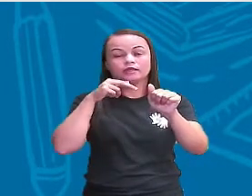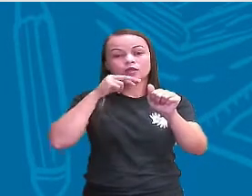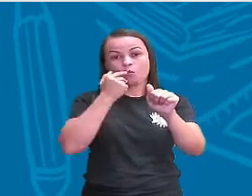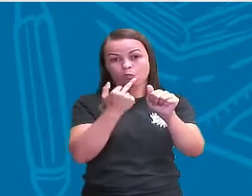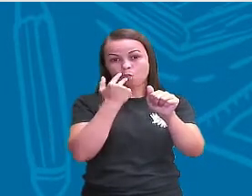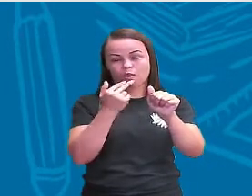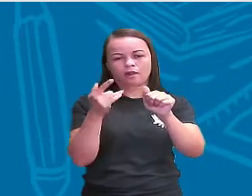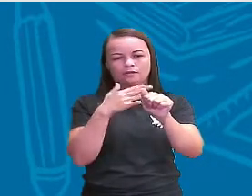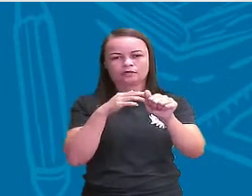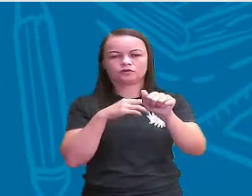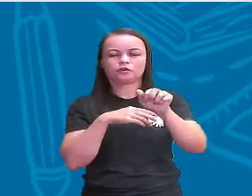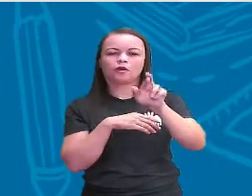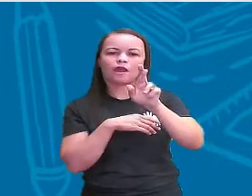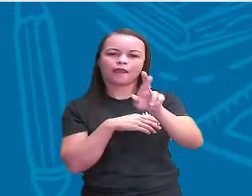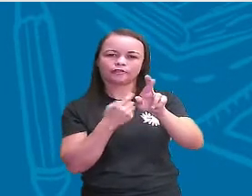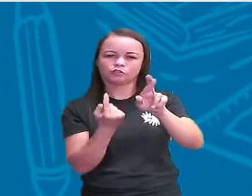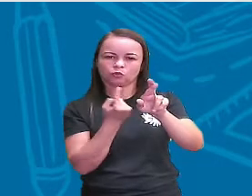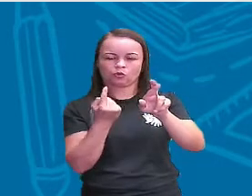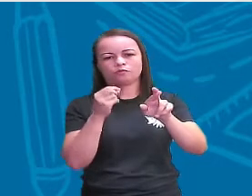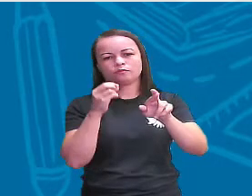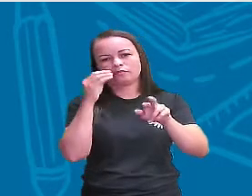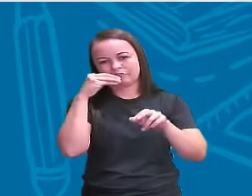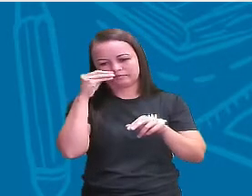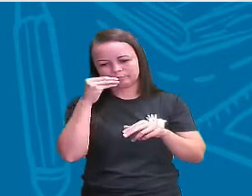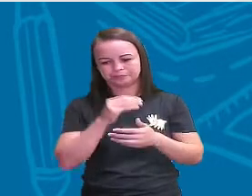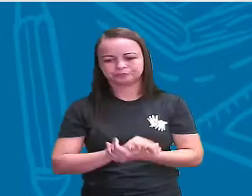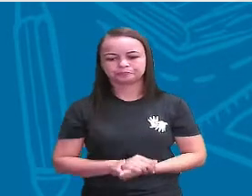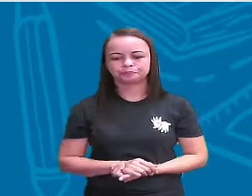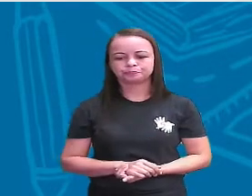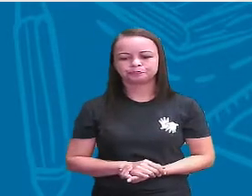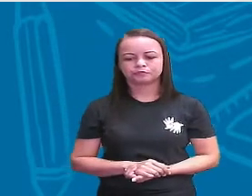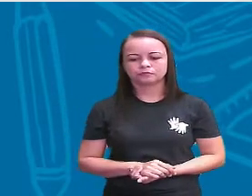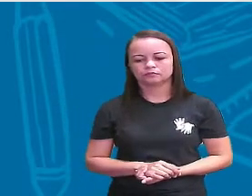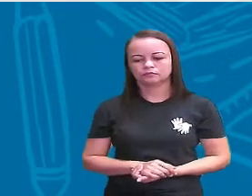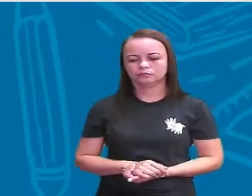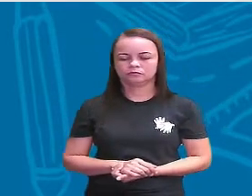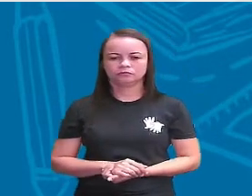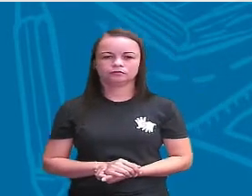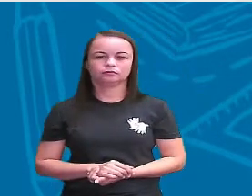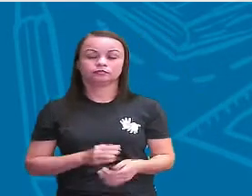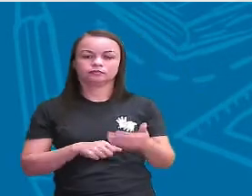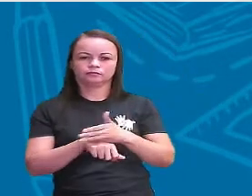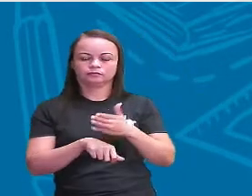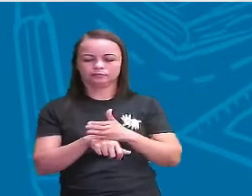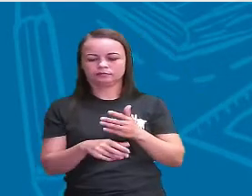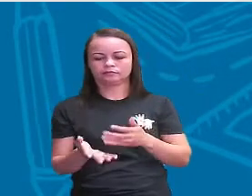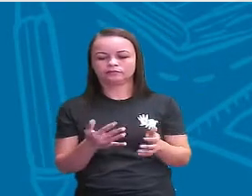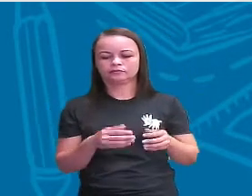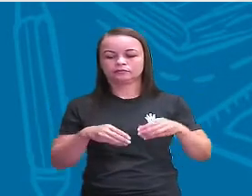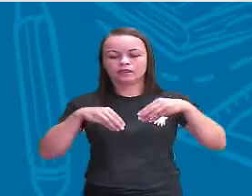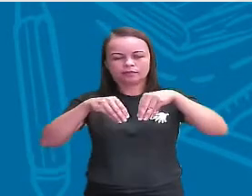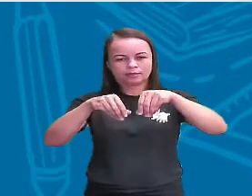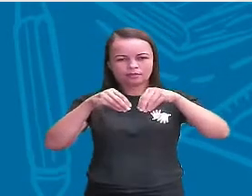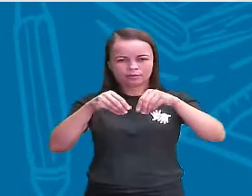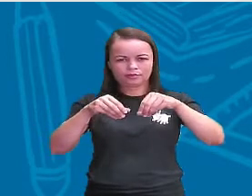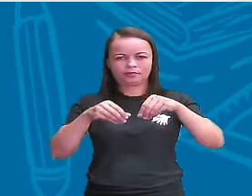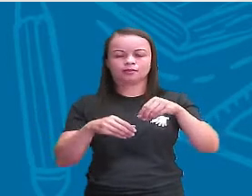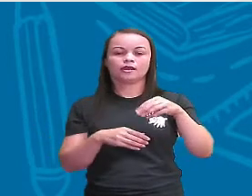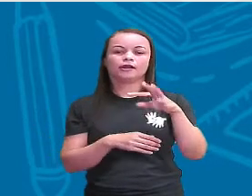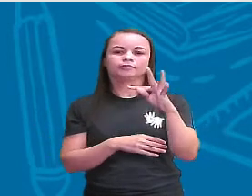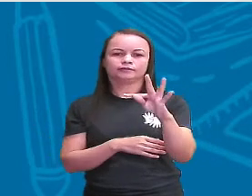de um R só, que é o som fraco, tá bom? Então vamos lá aqui treinar. Terra, eu